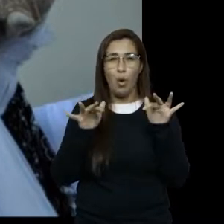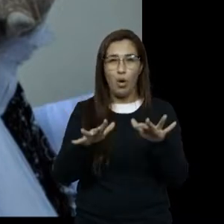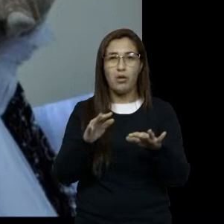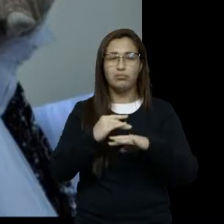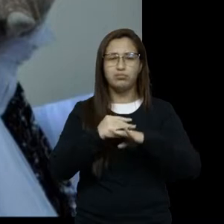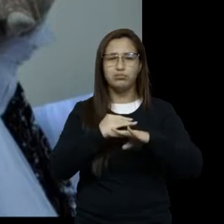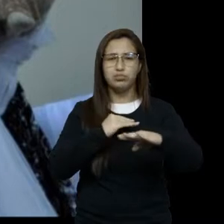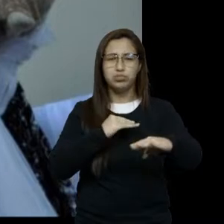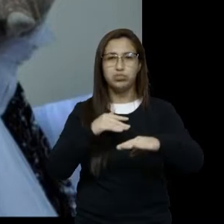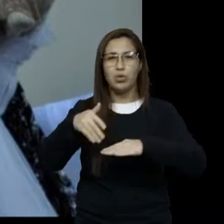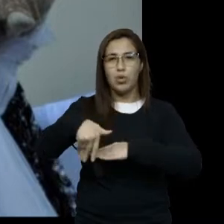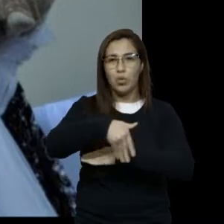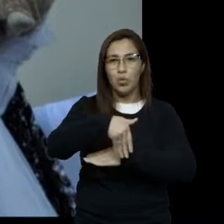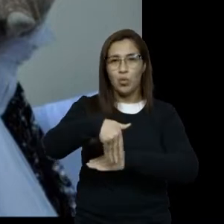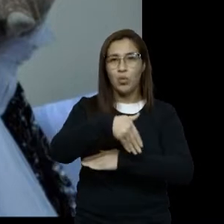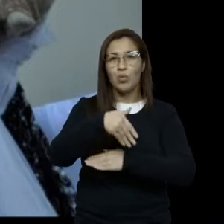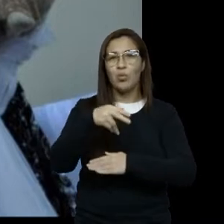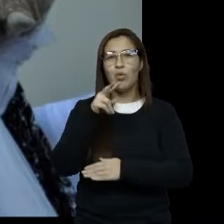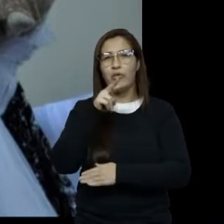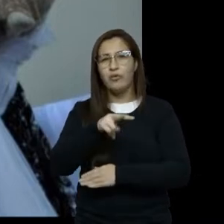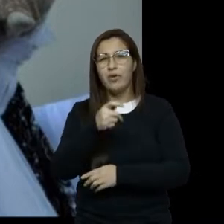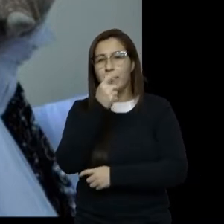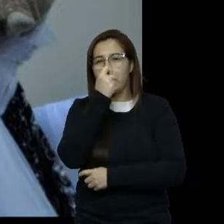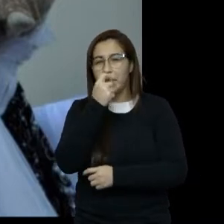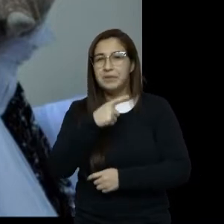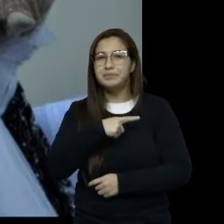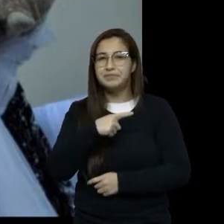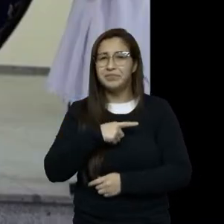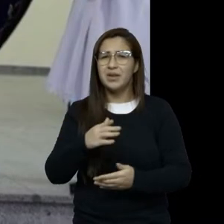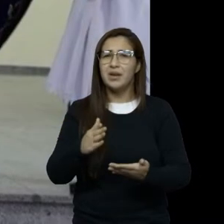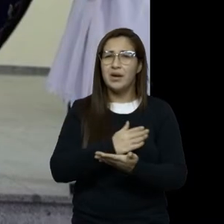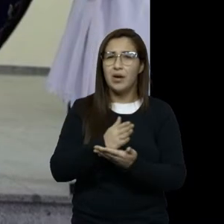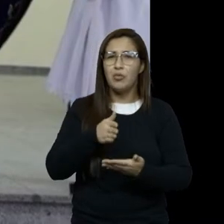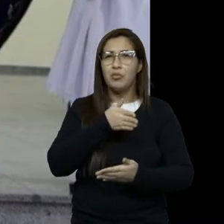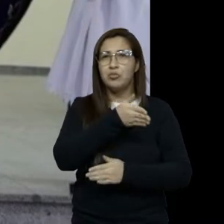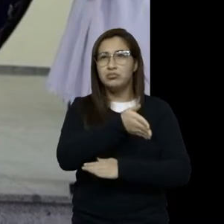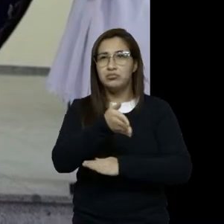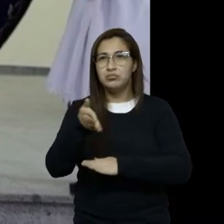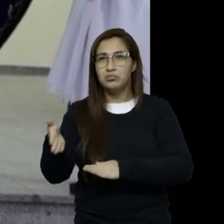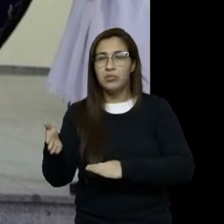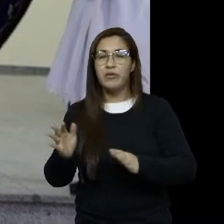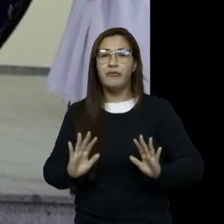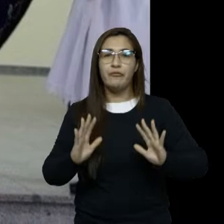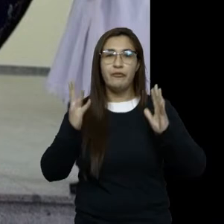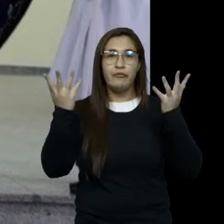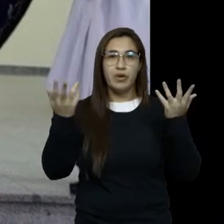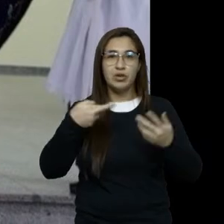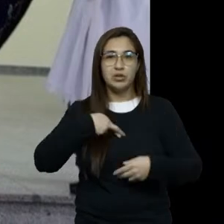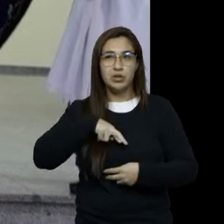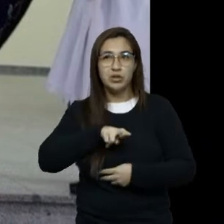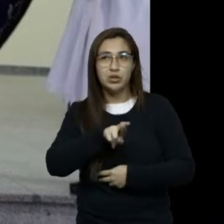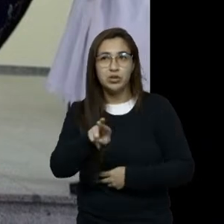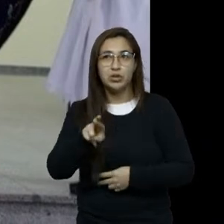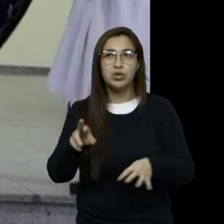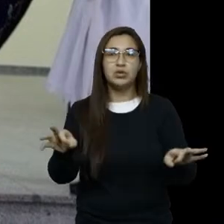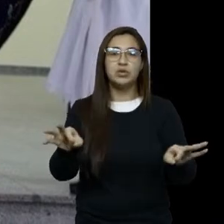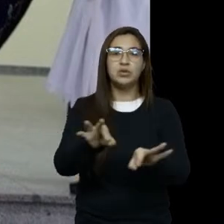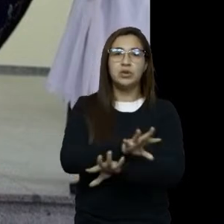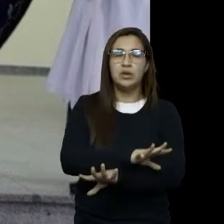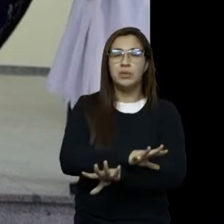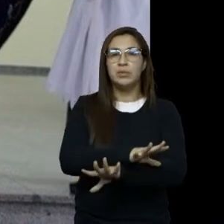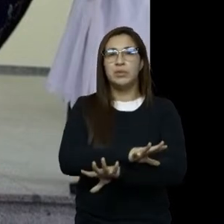do município de Araranguá a gente vai alguns eventos religiosos e quando termina a missa